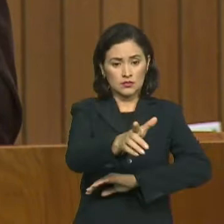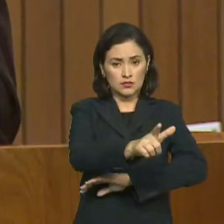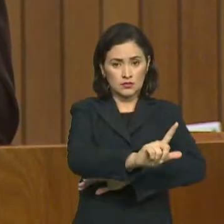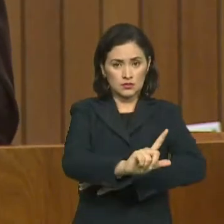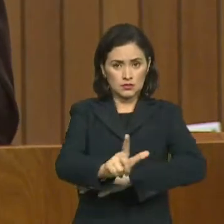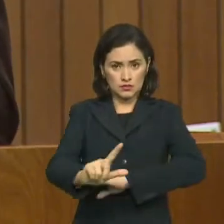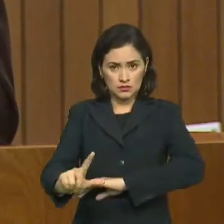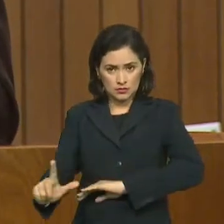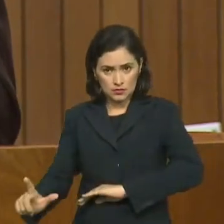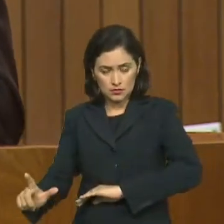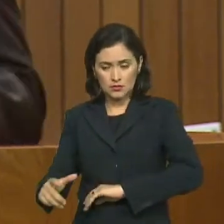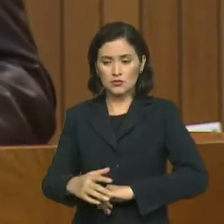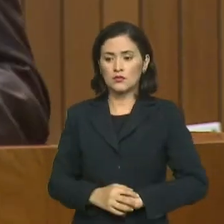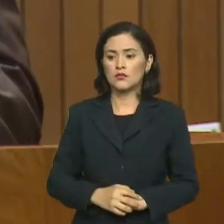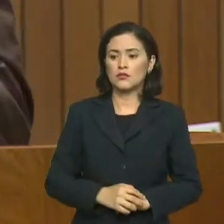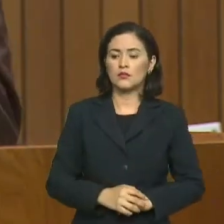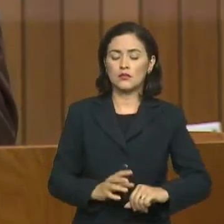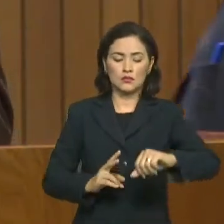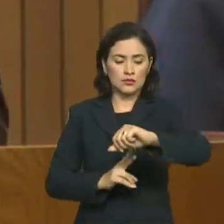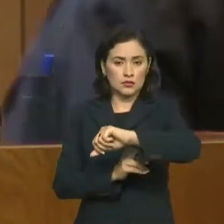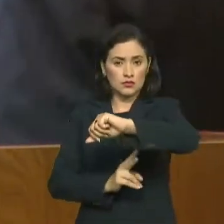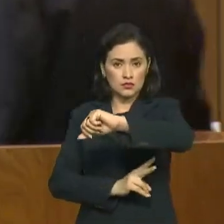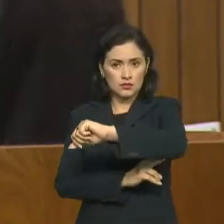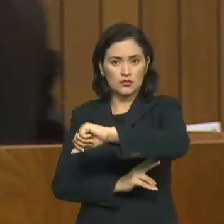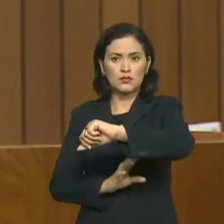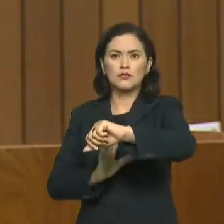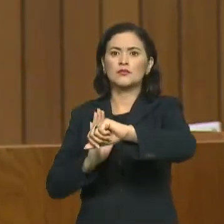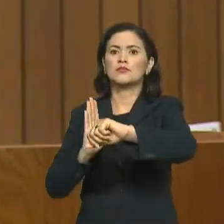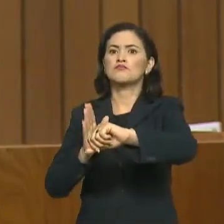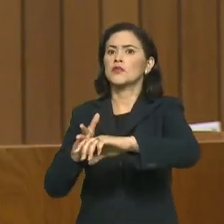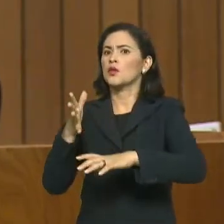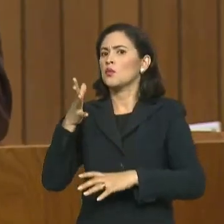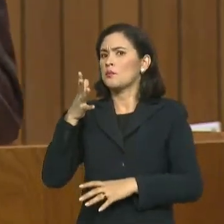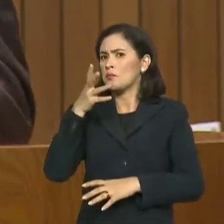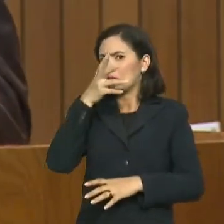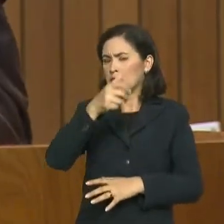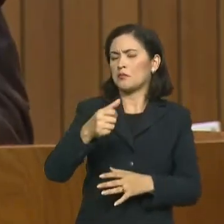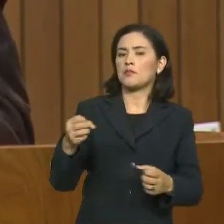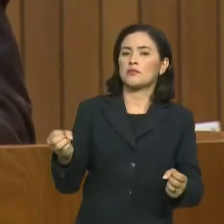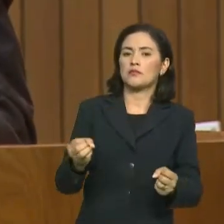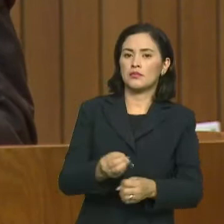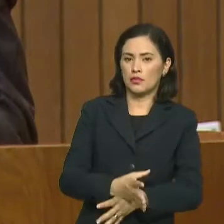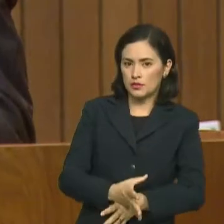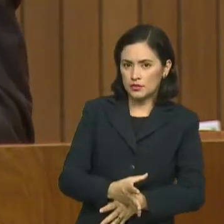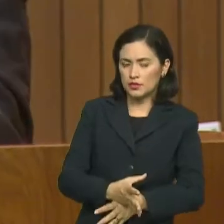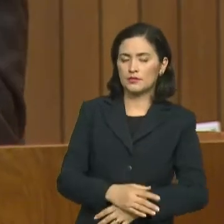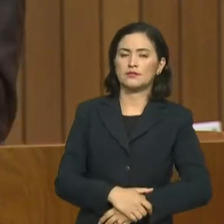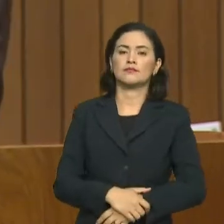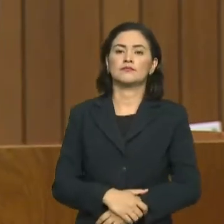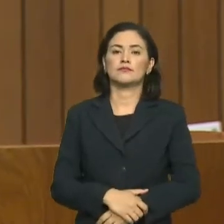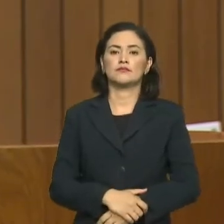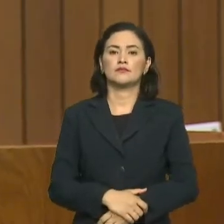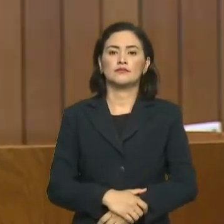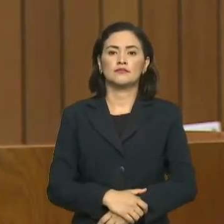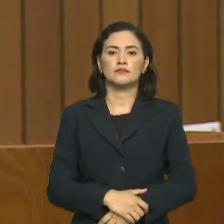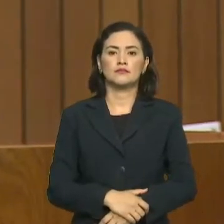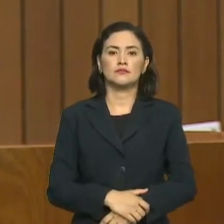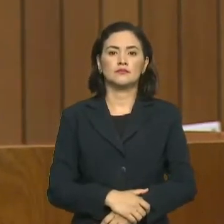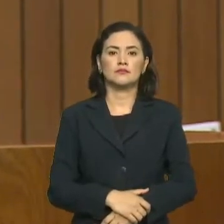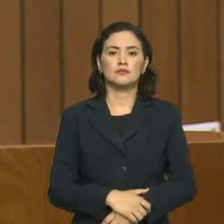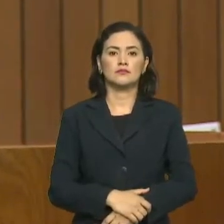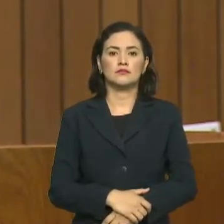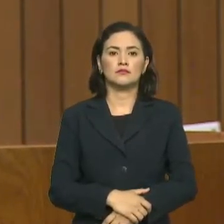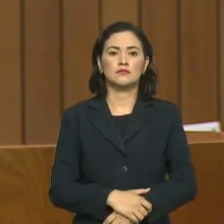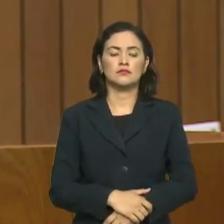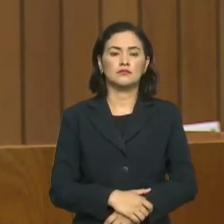está na sua fase final de conclusão. Tive a oportunidade,